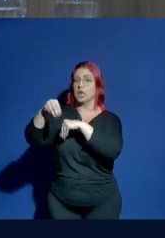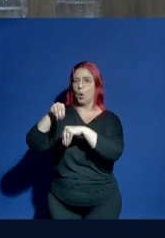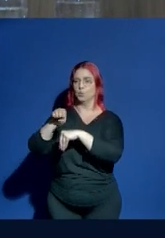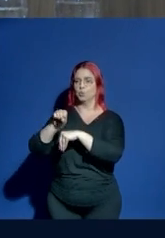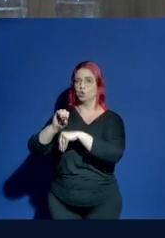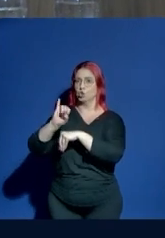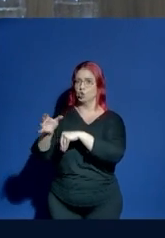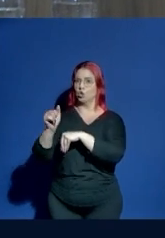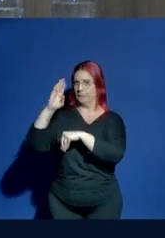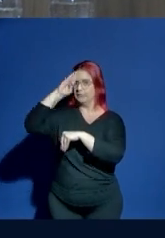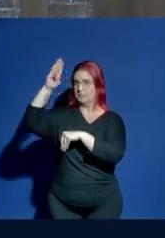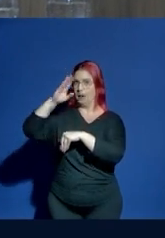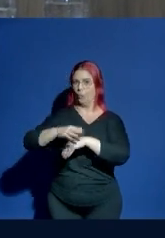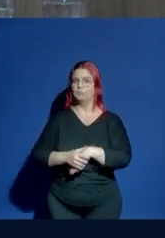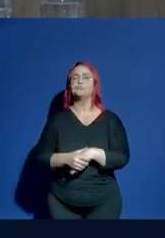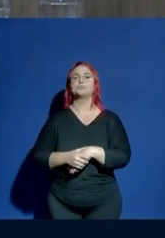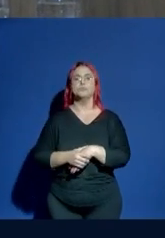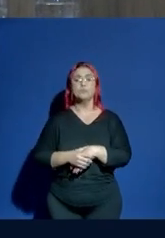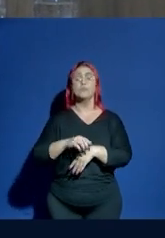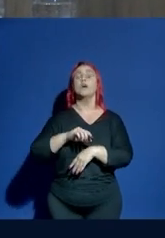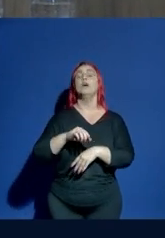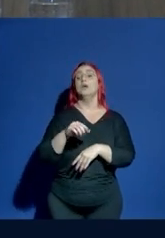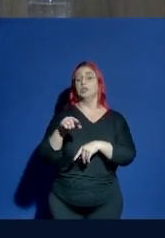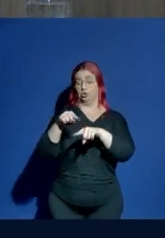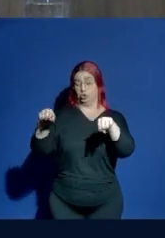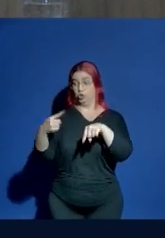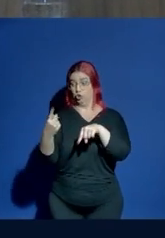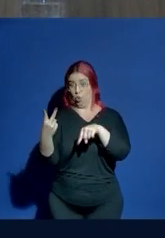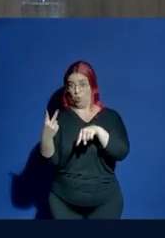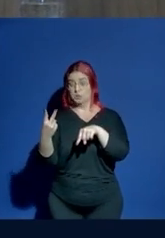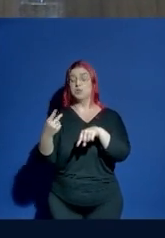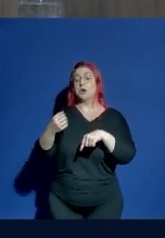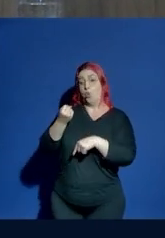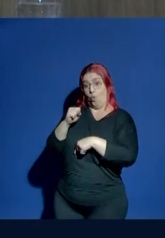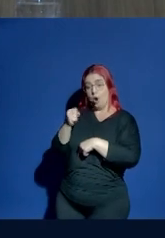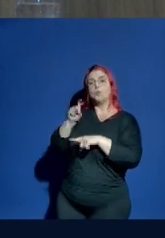soja, primeiramente. Desses 12, 8 são plantados em